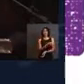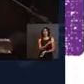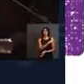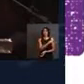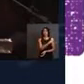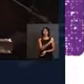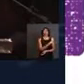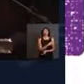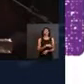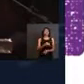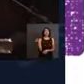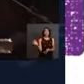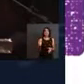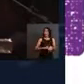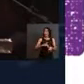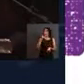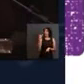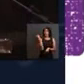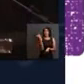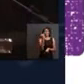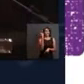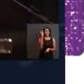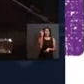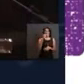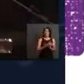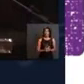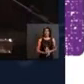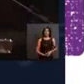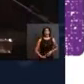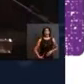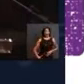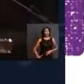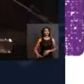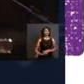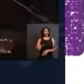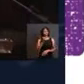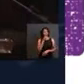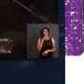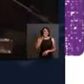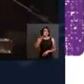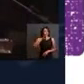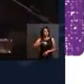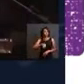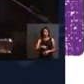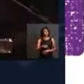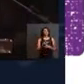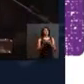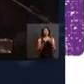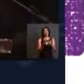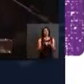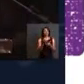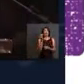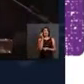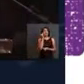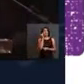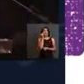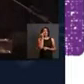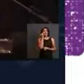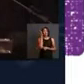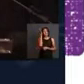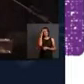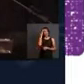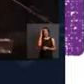iniciais do ensino fundamental. A criança que teve um bom processo de alfabetização, nós todos que somos professores